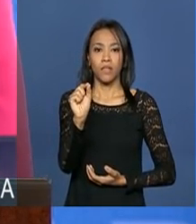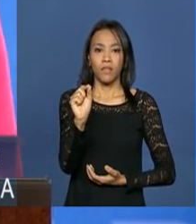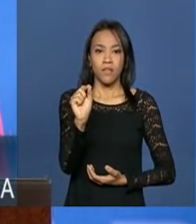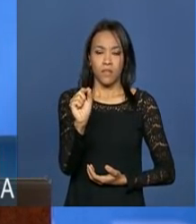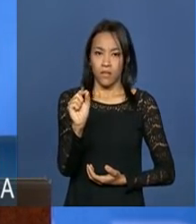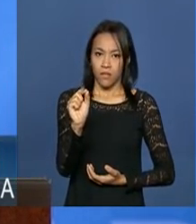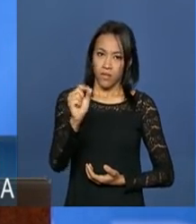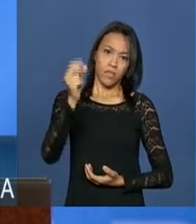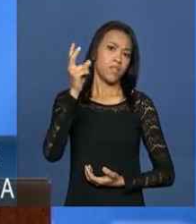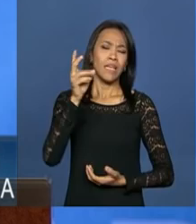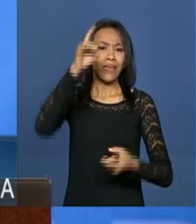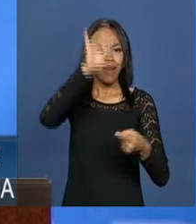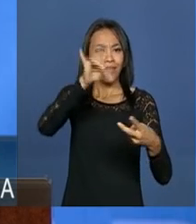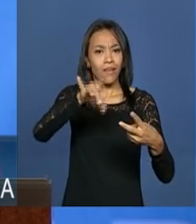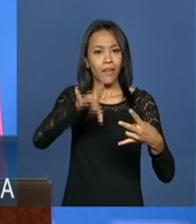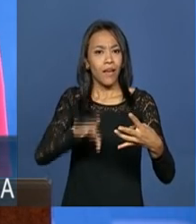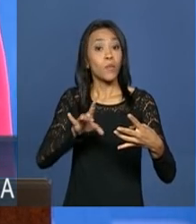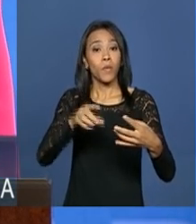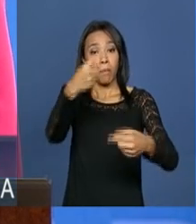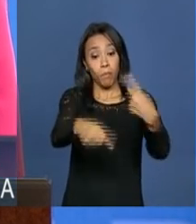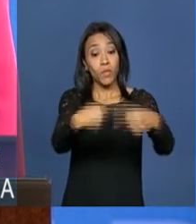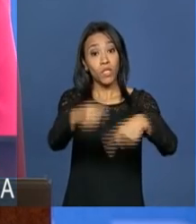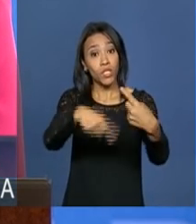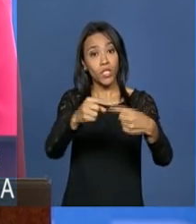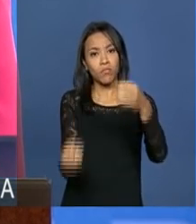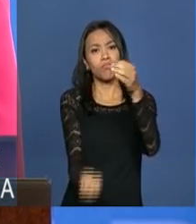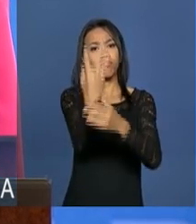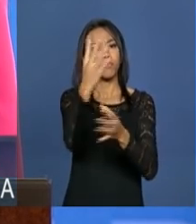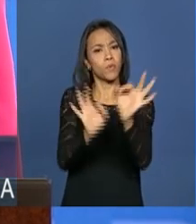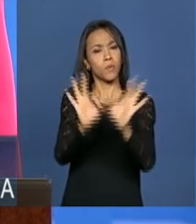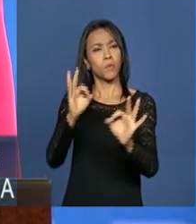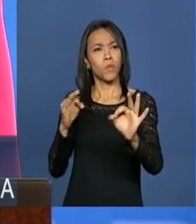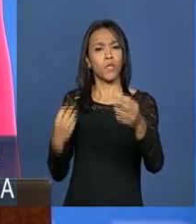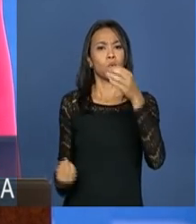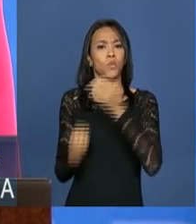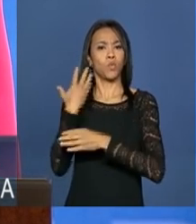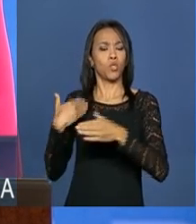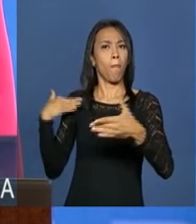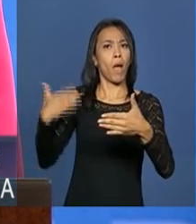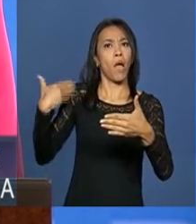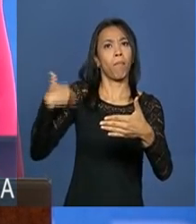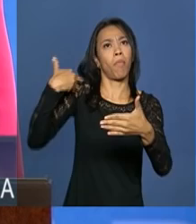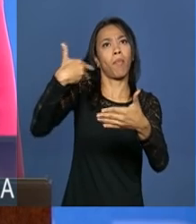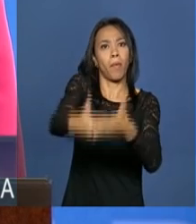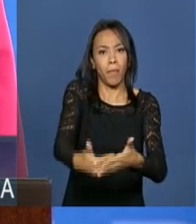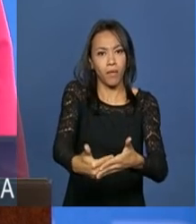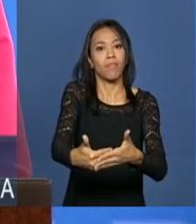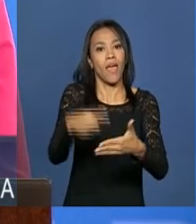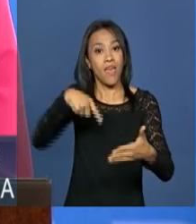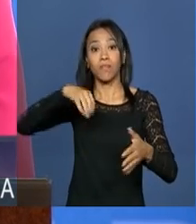uma das nossas políticas implementadas nos últimos anos essa